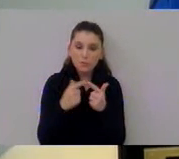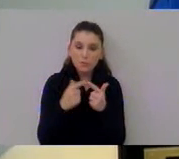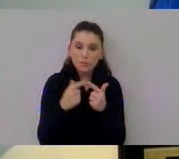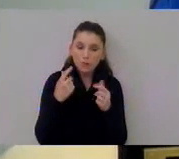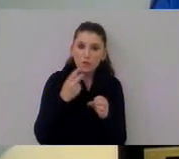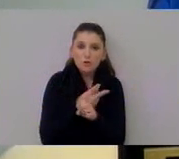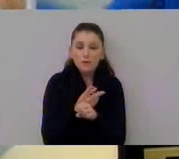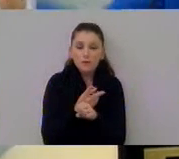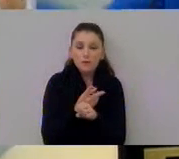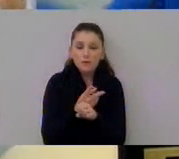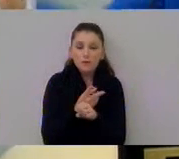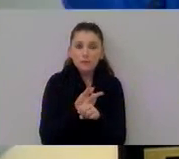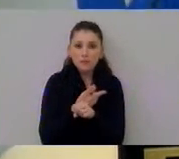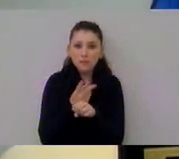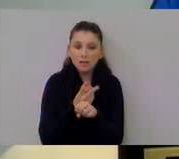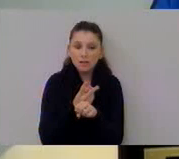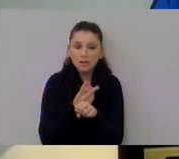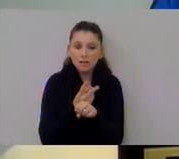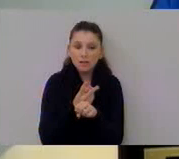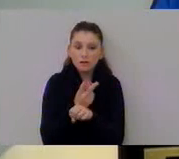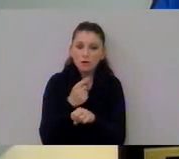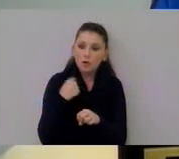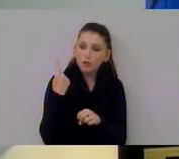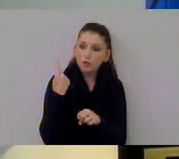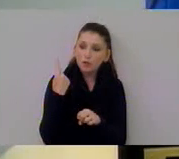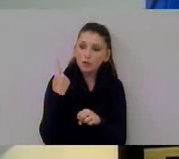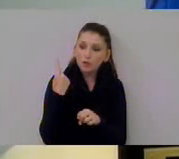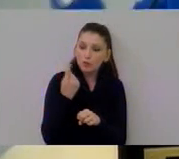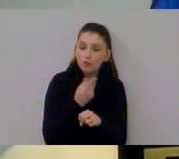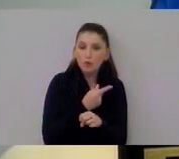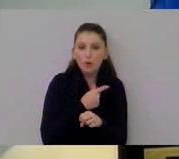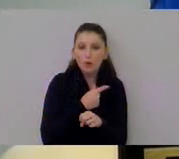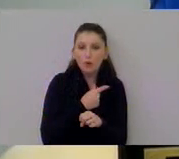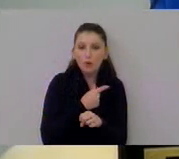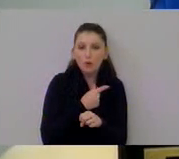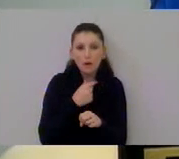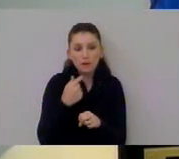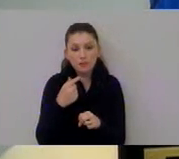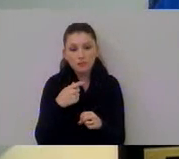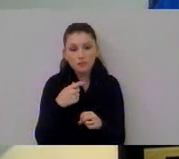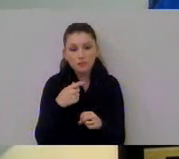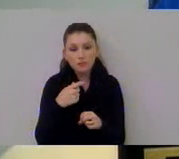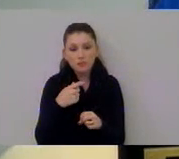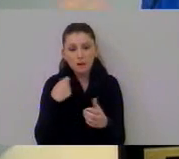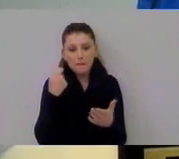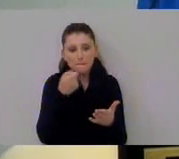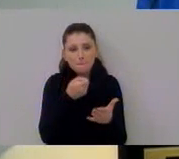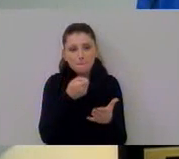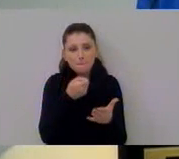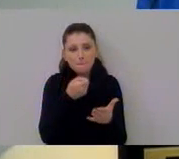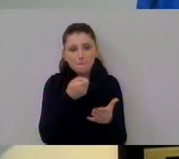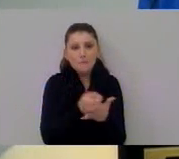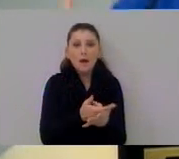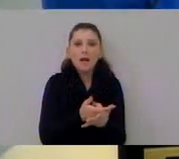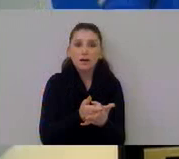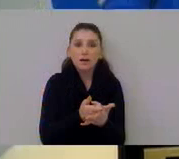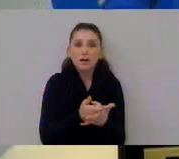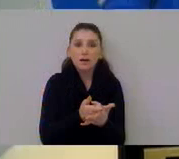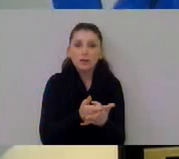um mandato, somos pagos para isso, e por isso a nossa missão é muito